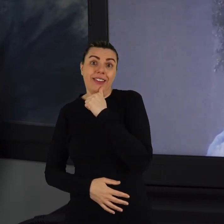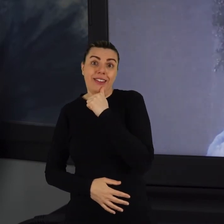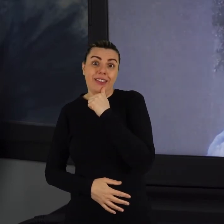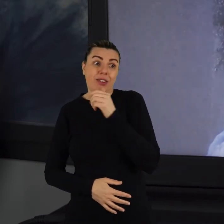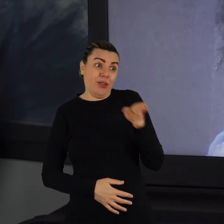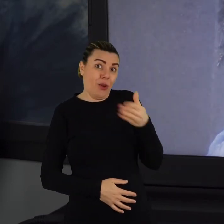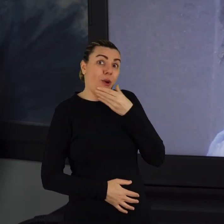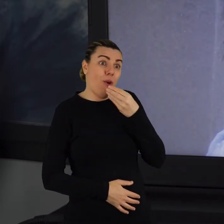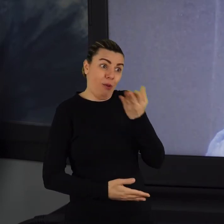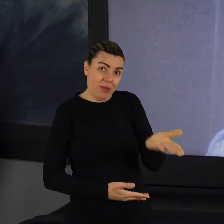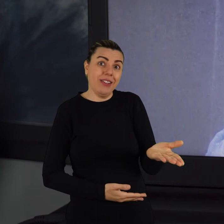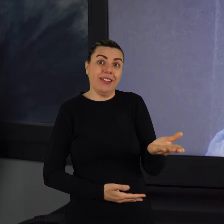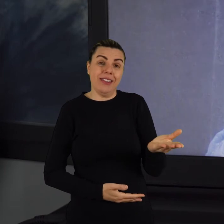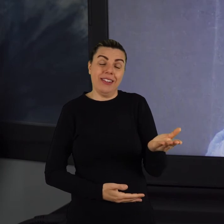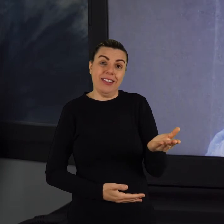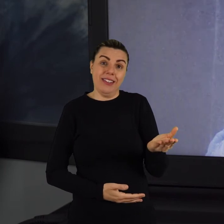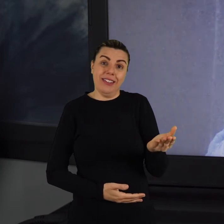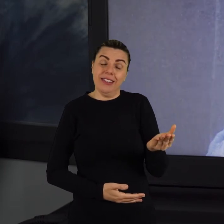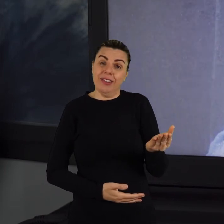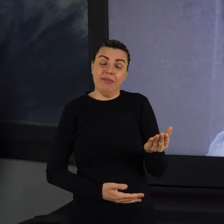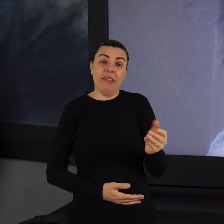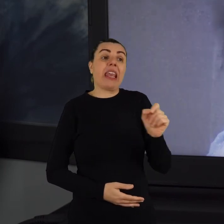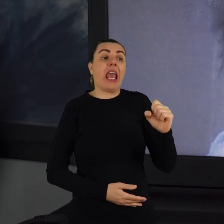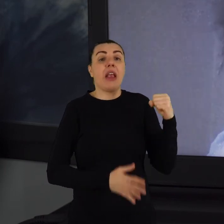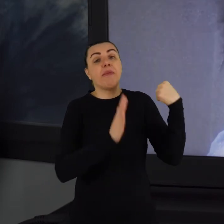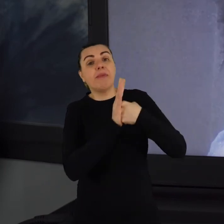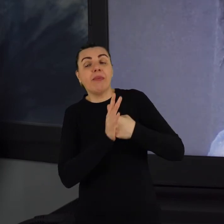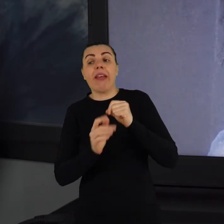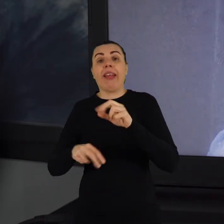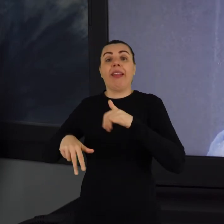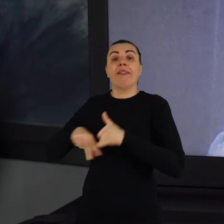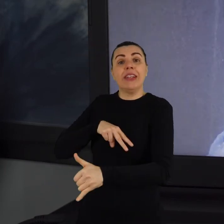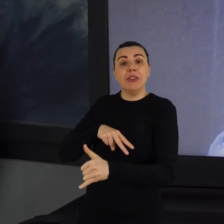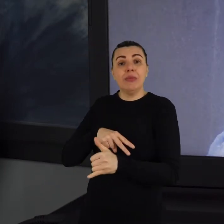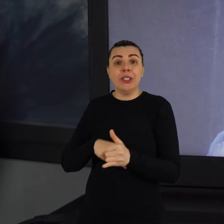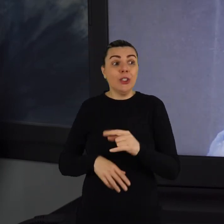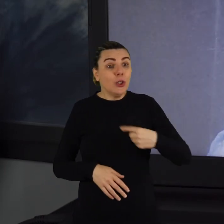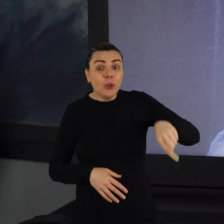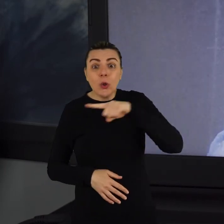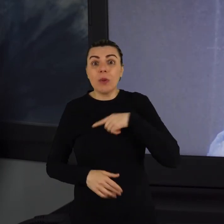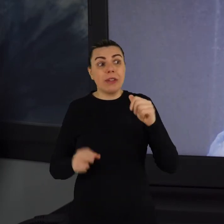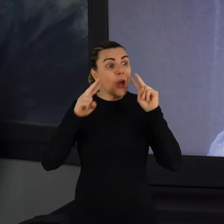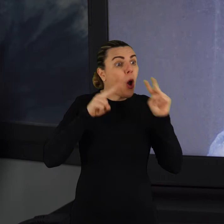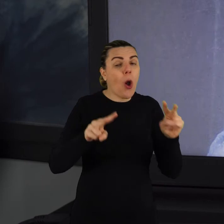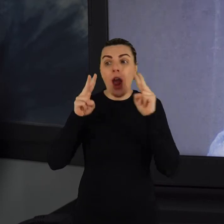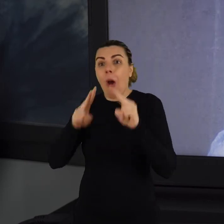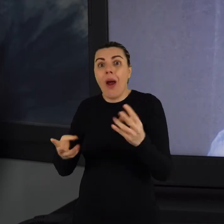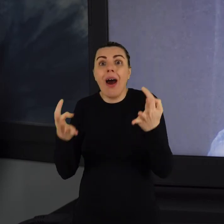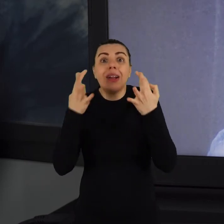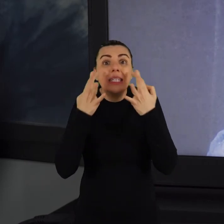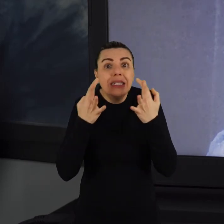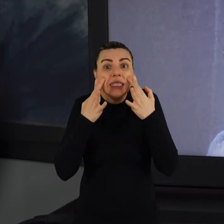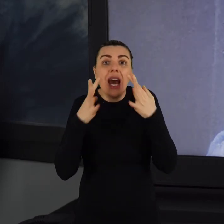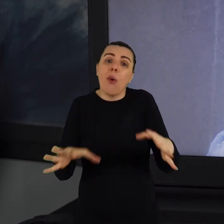vocês, homens, tanto agressores quanto vítimas, precisamos ser olhados, precisamos